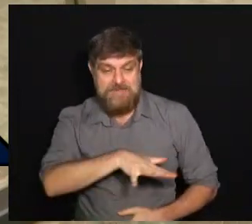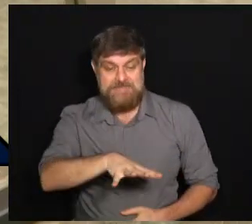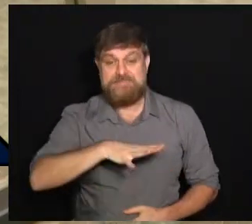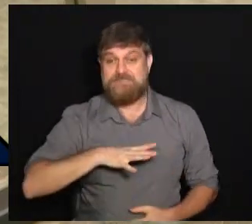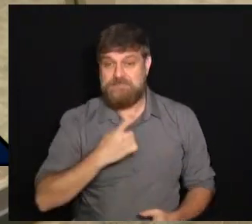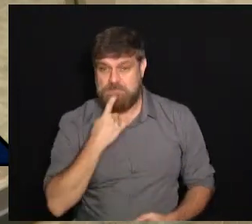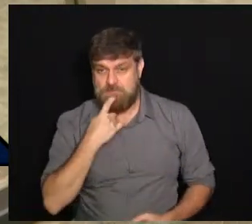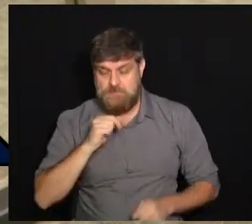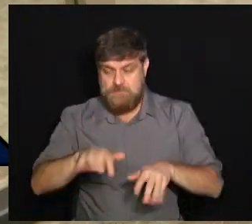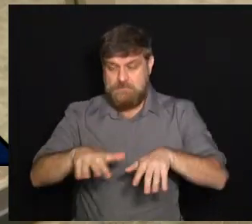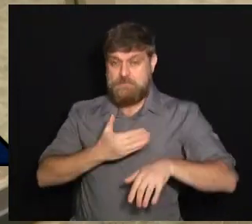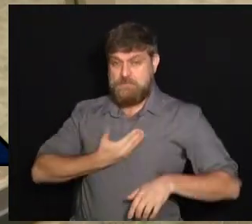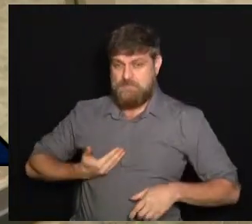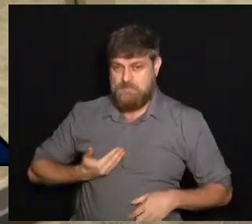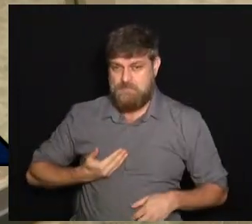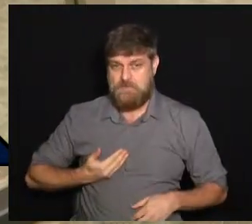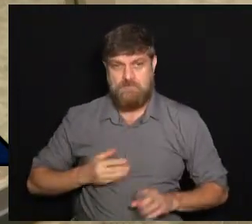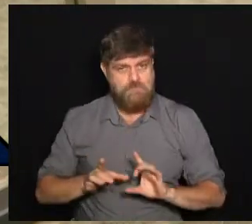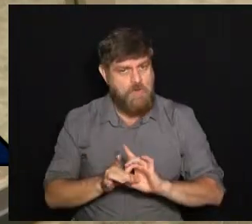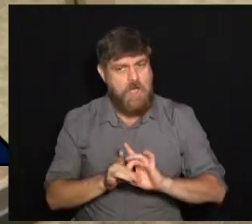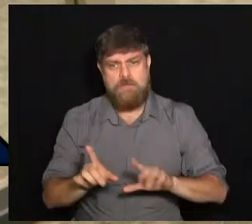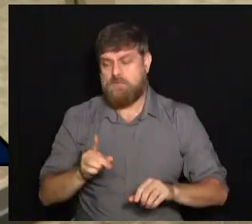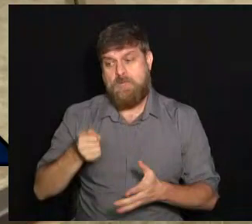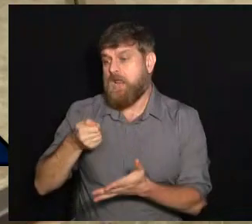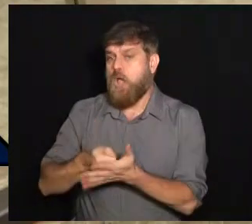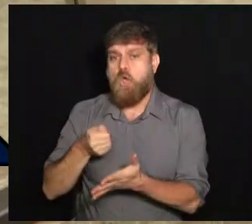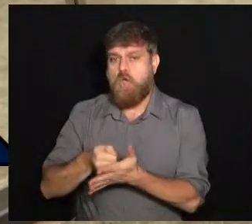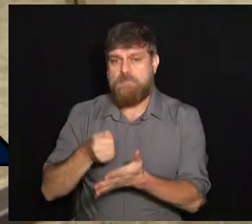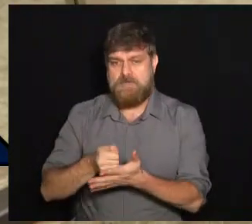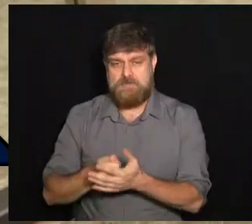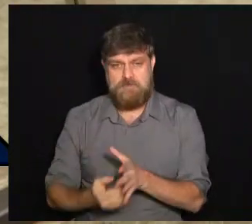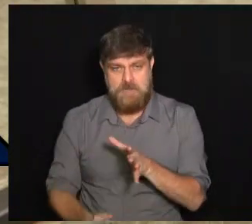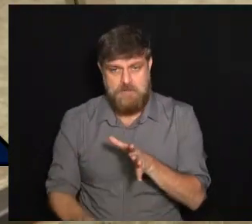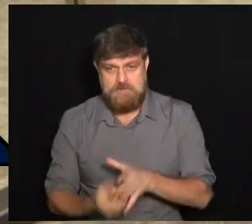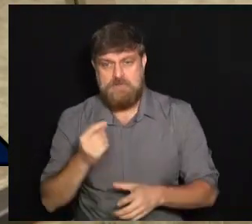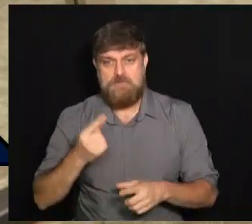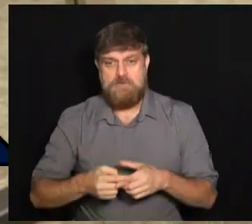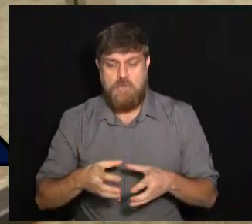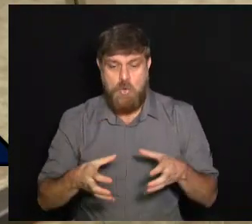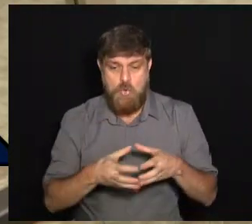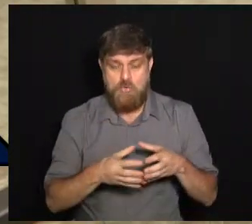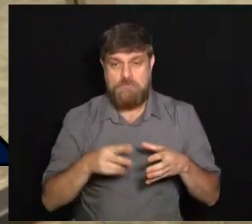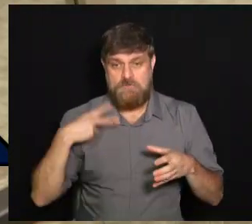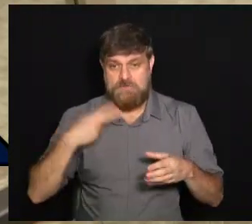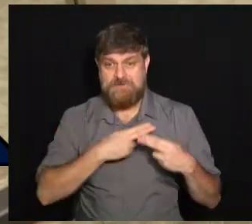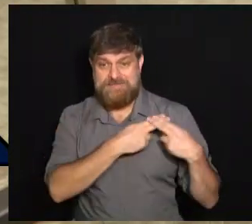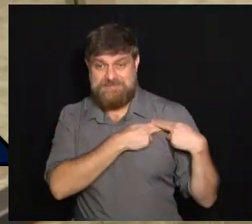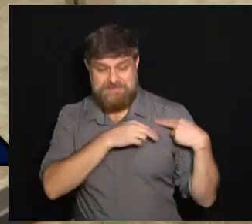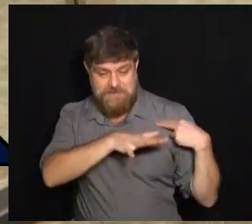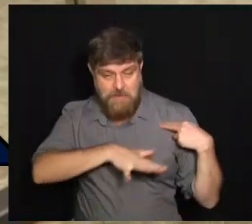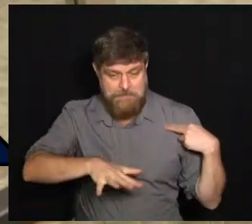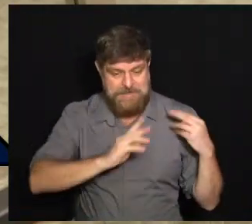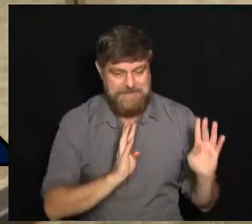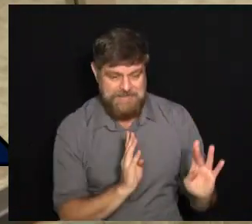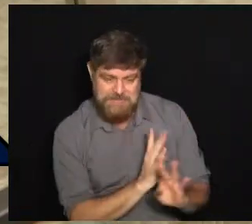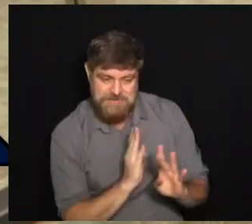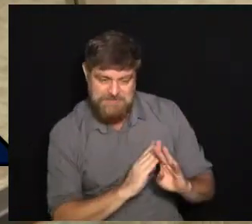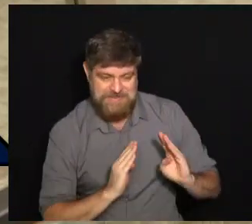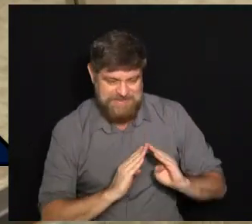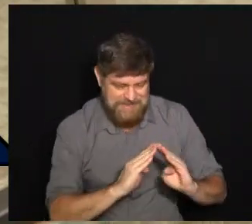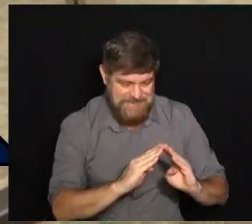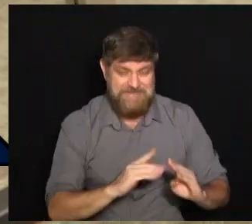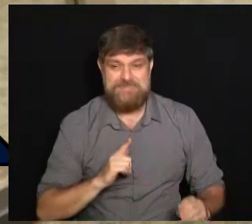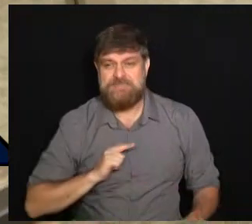Essa audiência pública ela foi facultativa, foi efetuada pela Comissão de Política Urbana, mas isso não impede